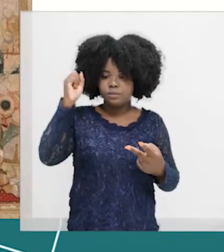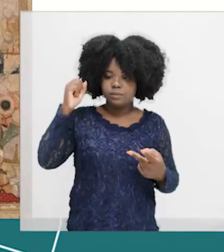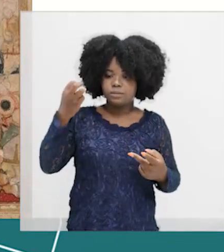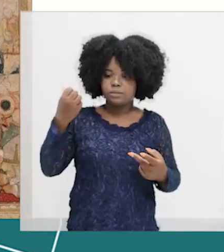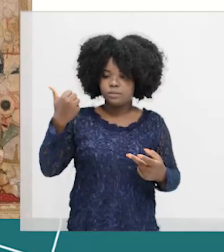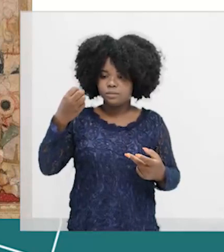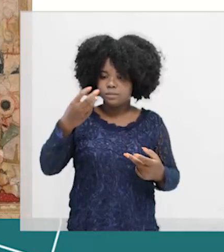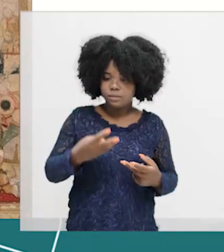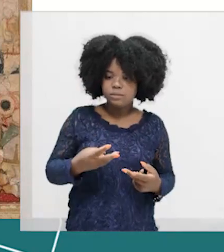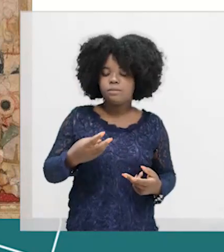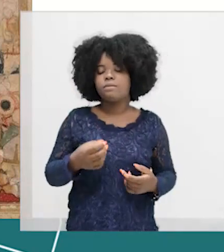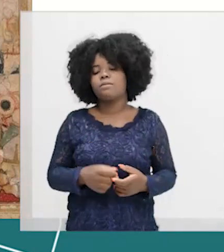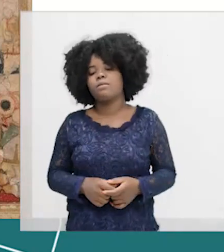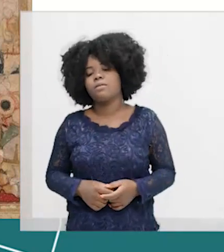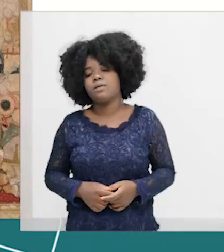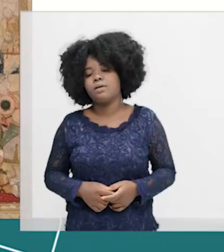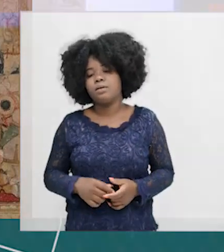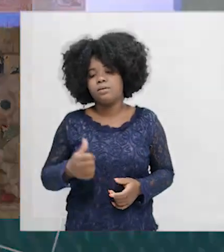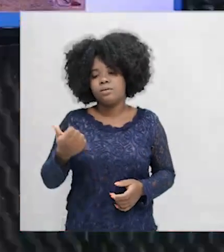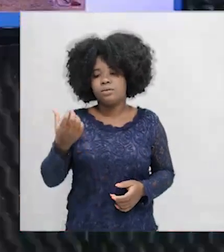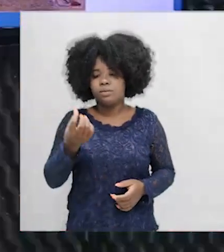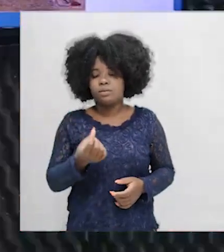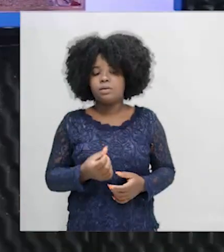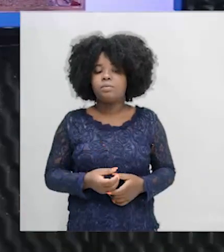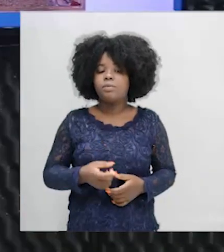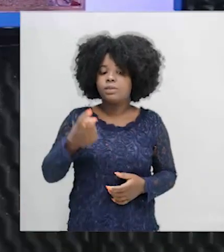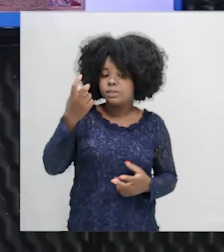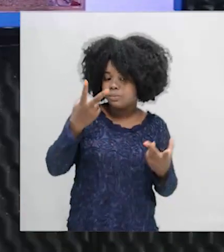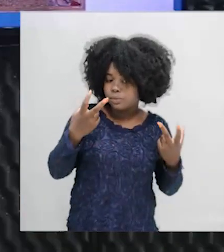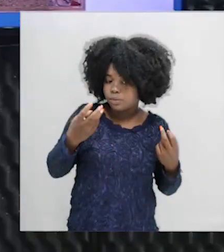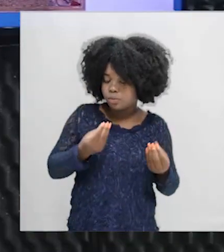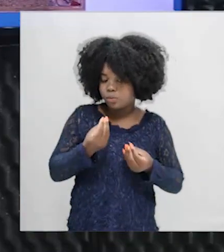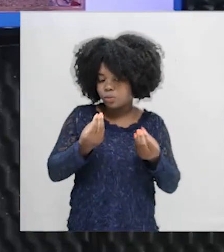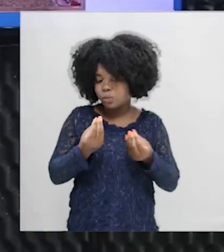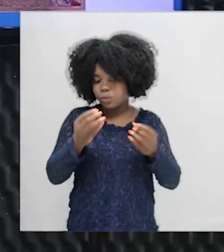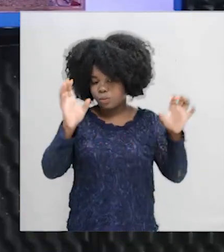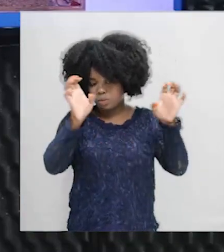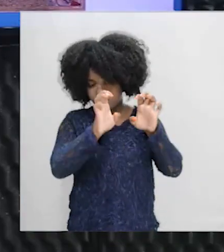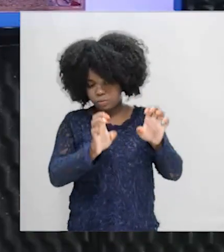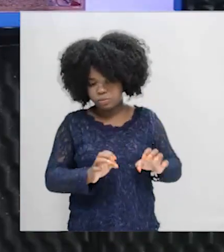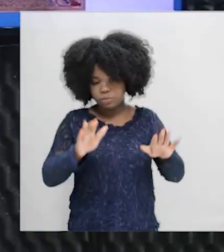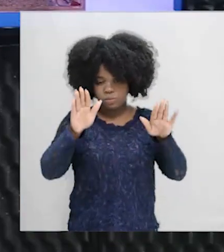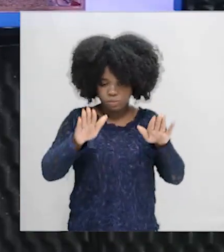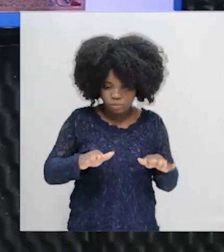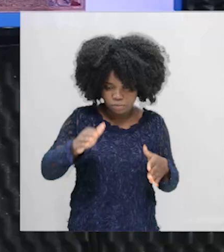XIII e do século XVI. Para você ter uma noção de como a estrutura da arte islâmica,